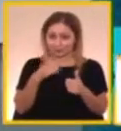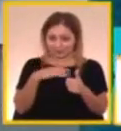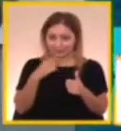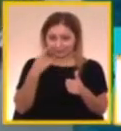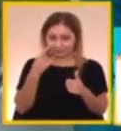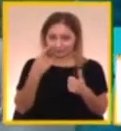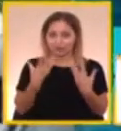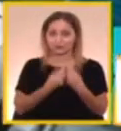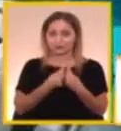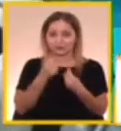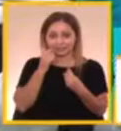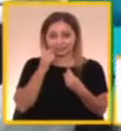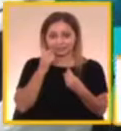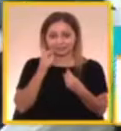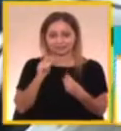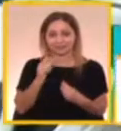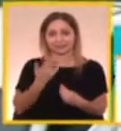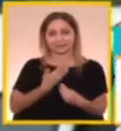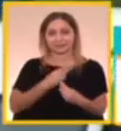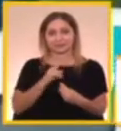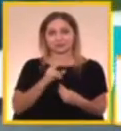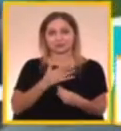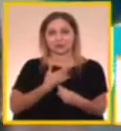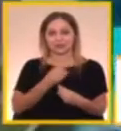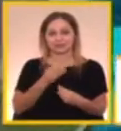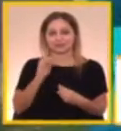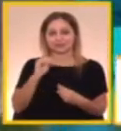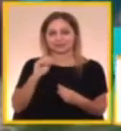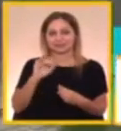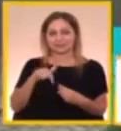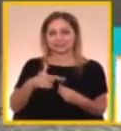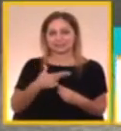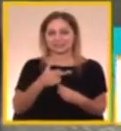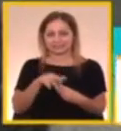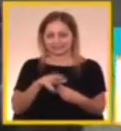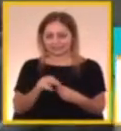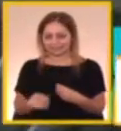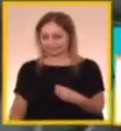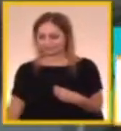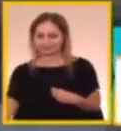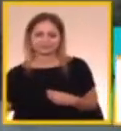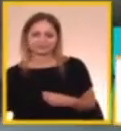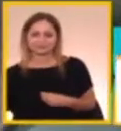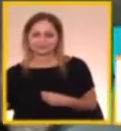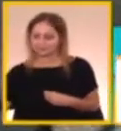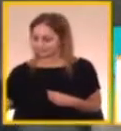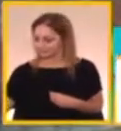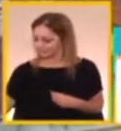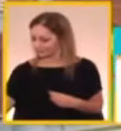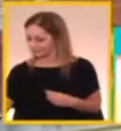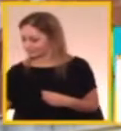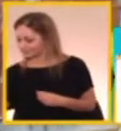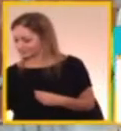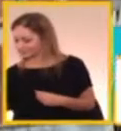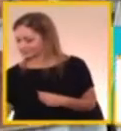com quem? Com Eduardo Santana, até amanhã! Só podia ser! Até amanhã!